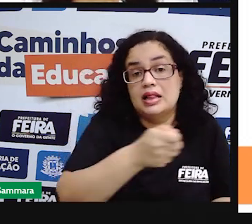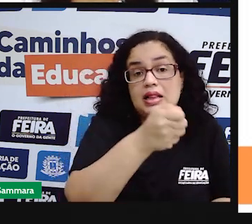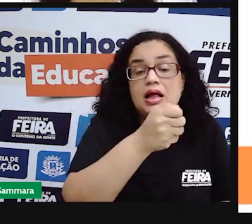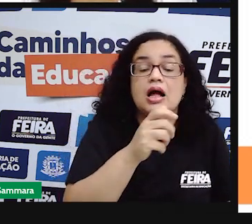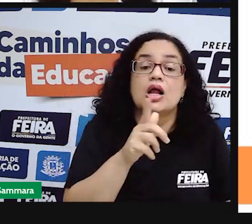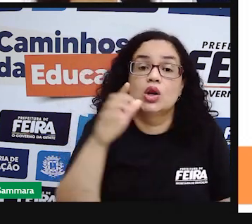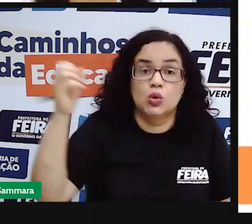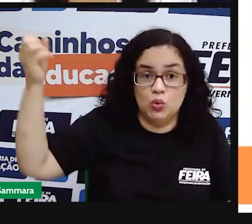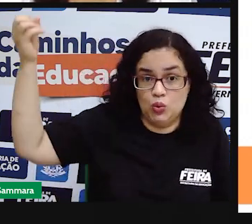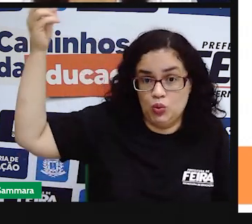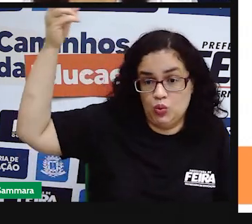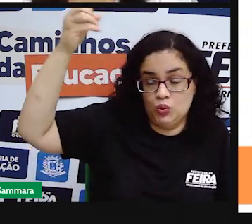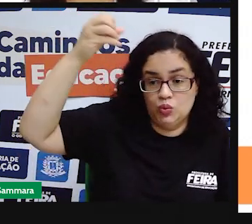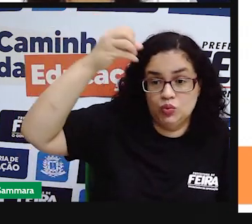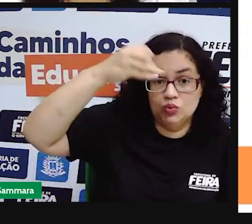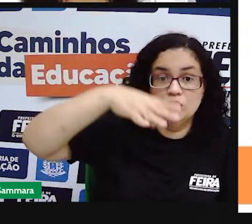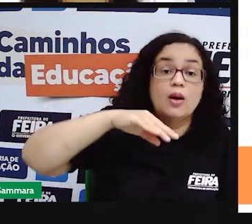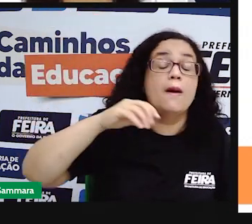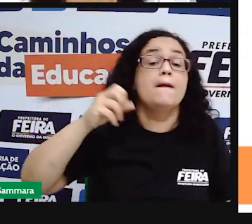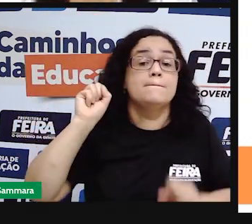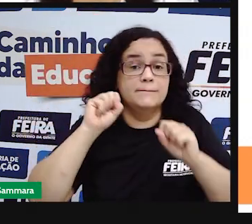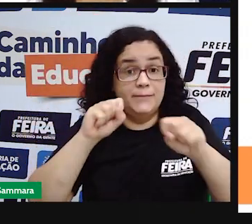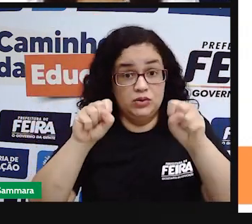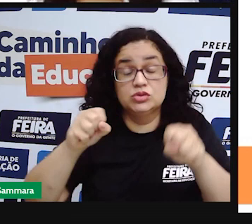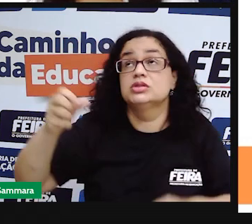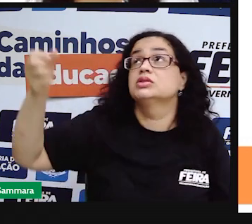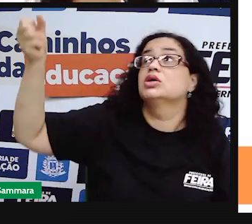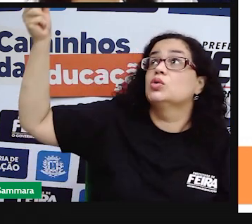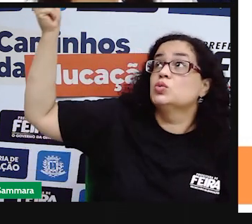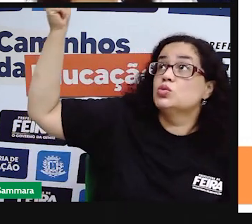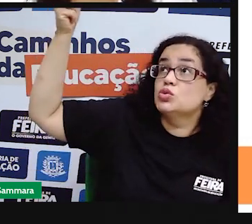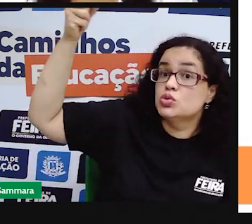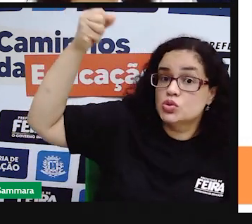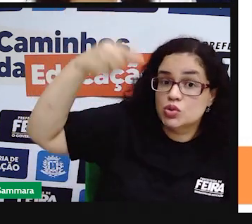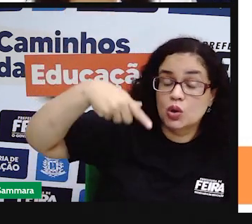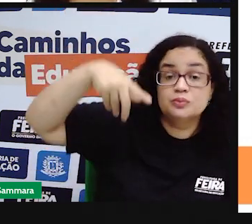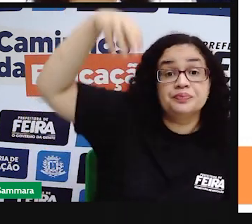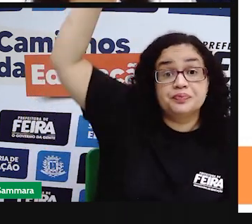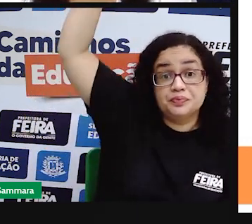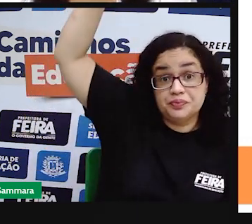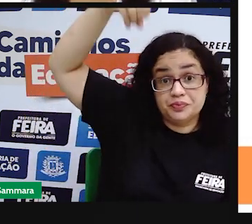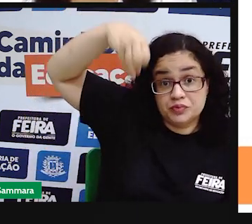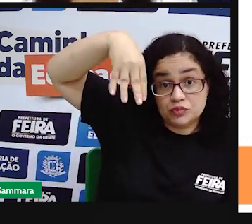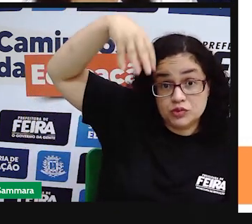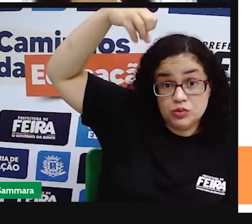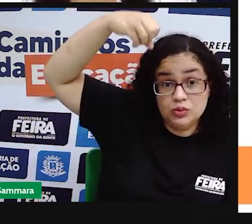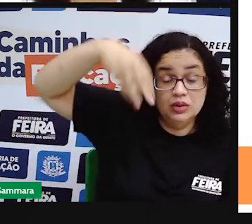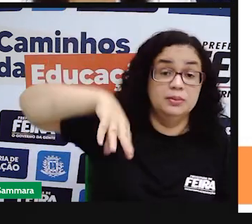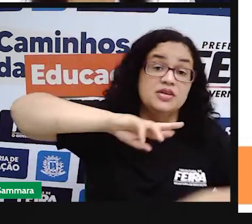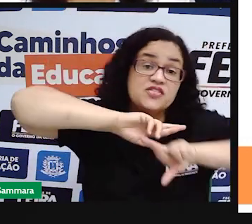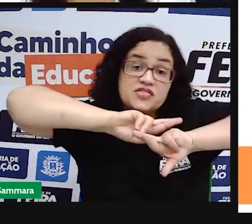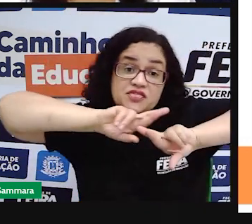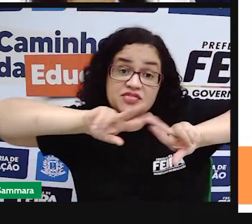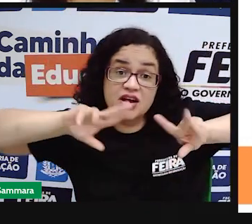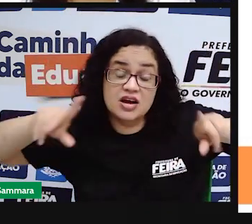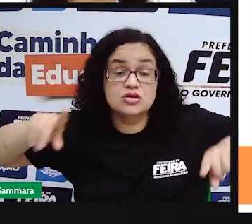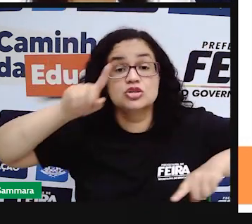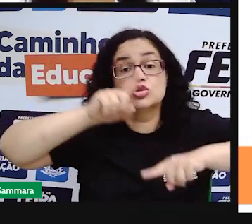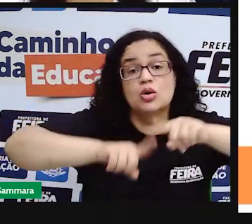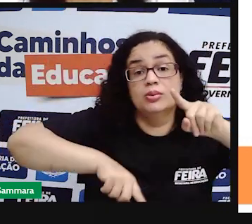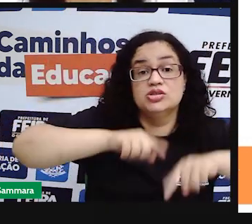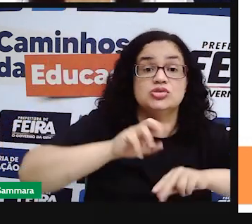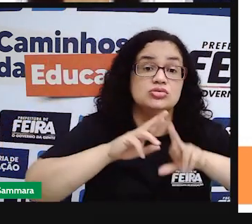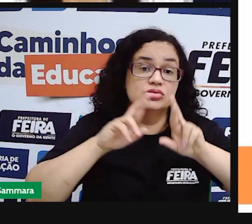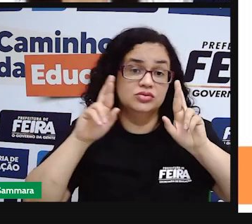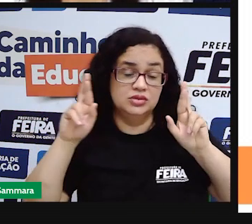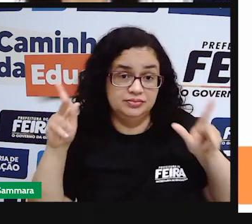Mas a fonte de luz pode ser o sol, pode ser uma lâmpada, né? Pode vir aí de vários objetos diferentes.